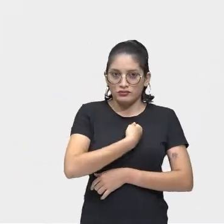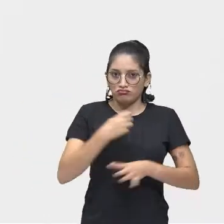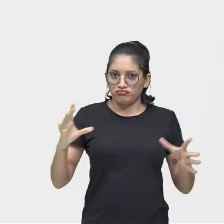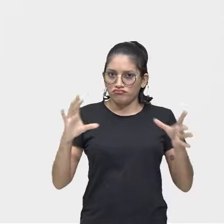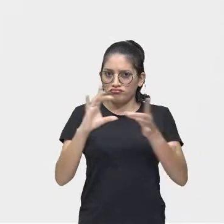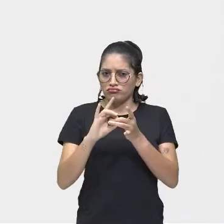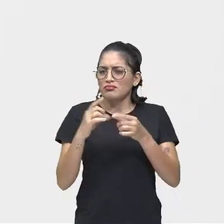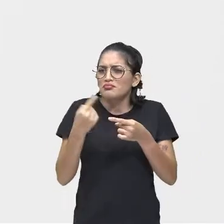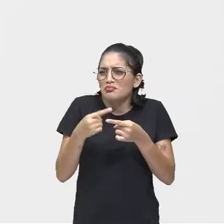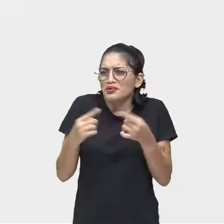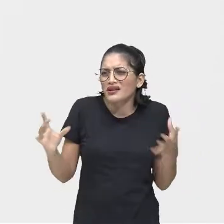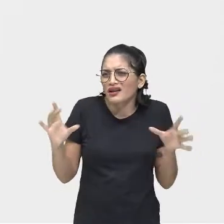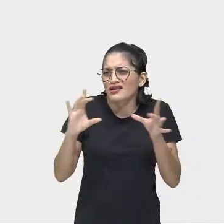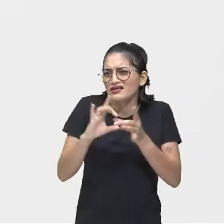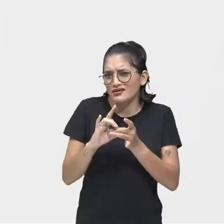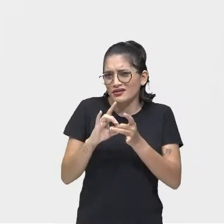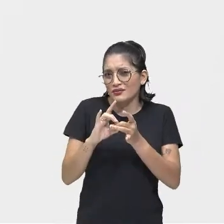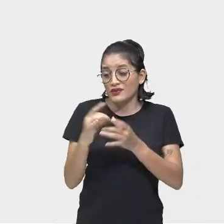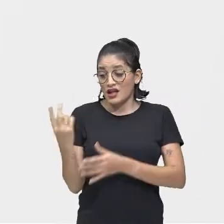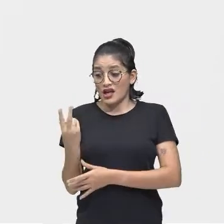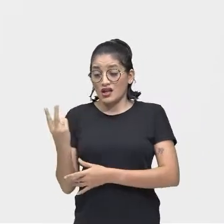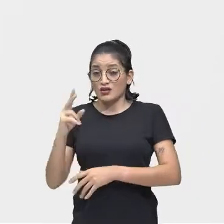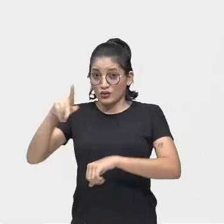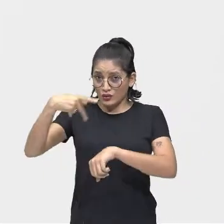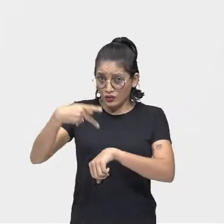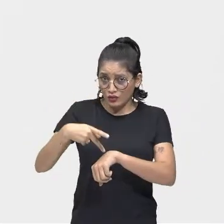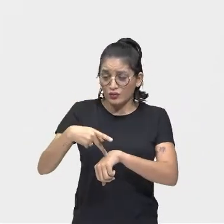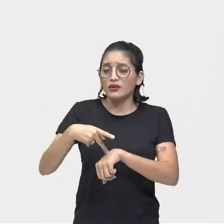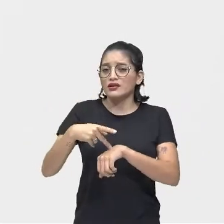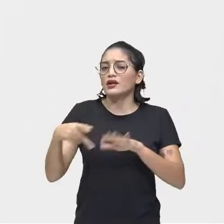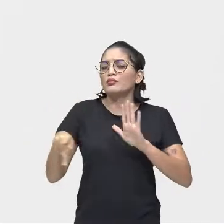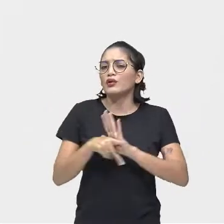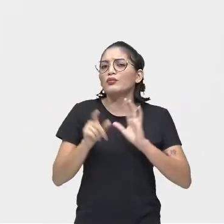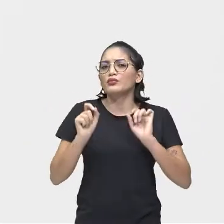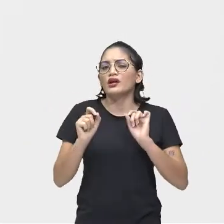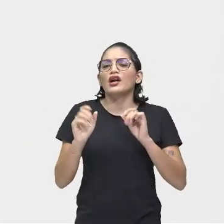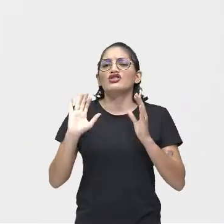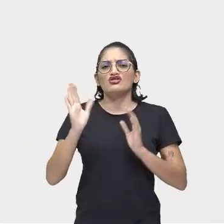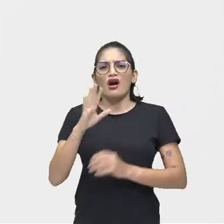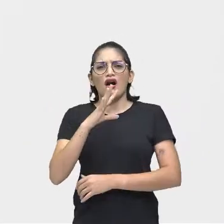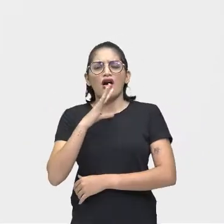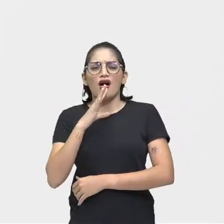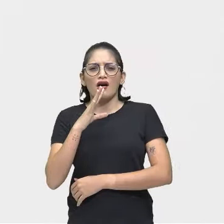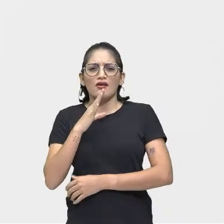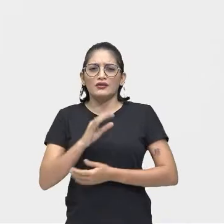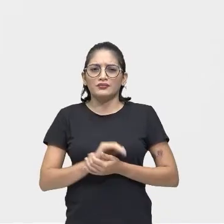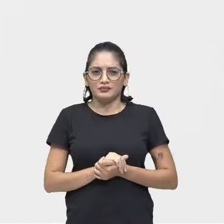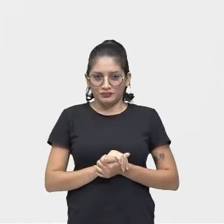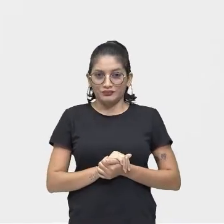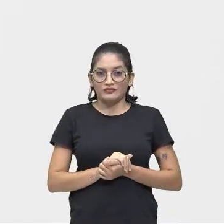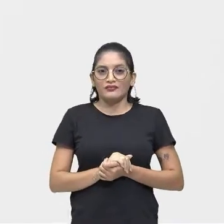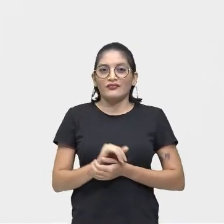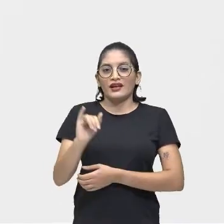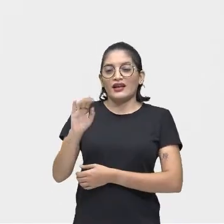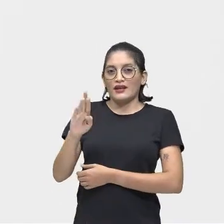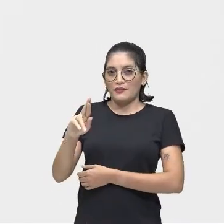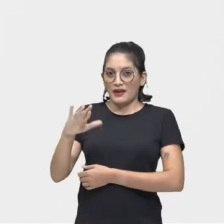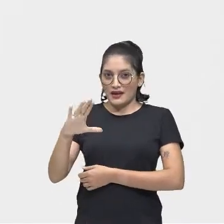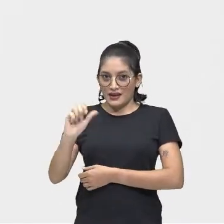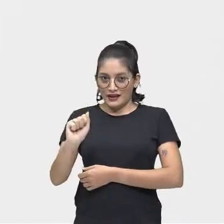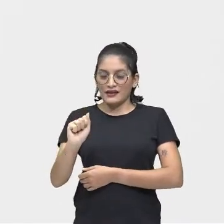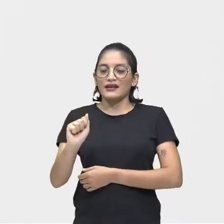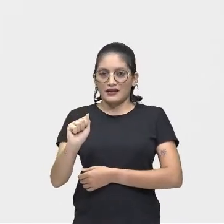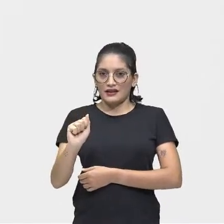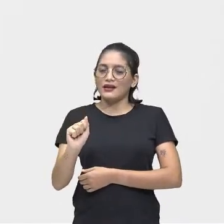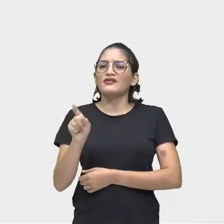União Ibérica, professor? Porque esses dois países pertencem ao que a gente conhece hoje como a Península Ibérica, que fica